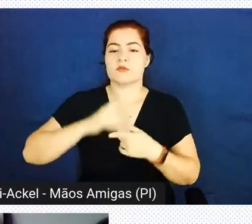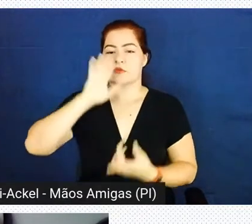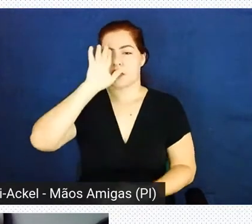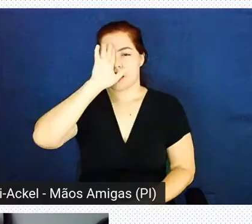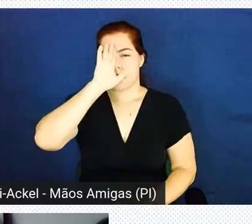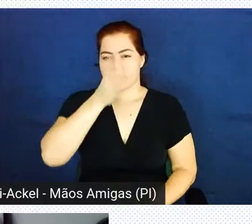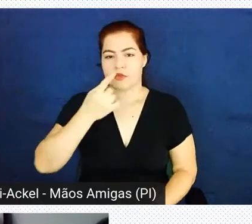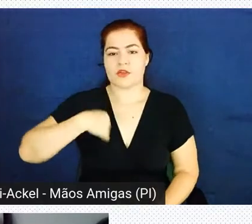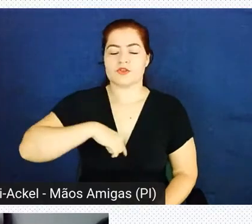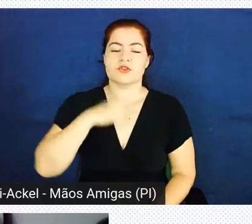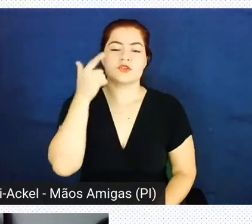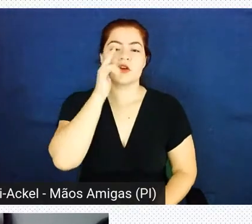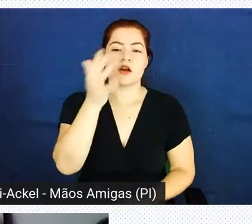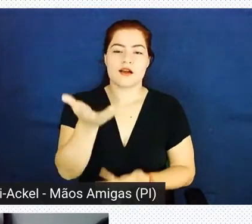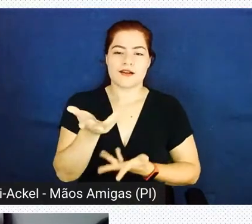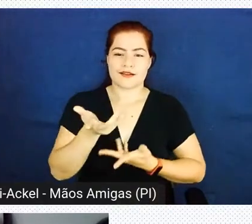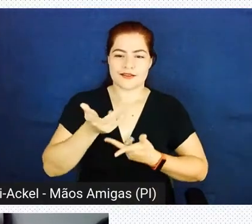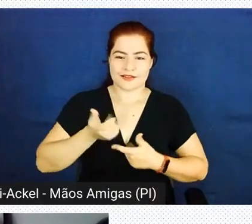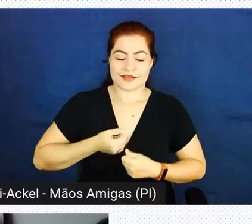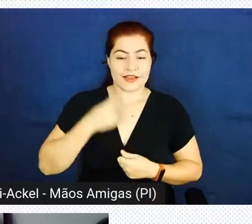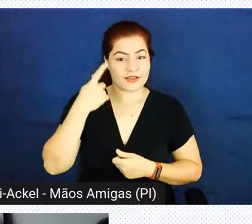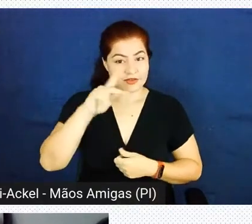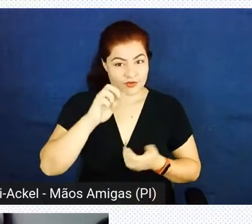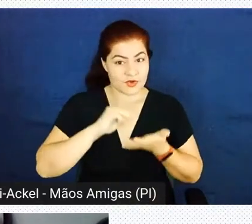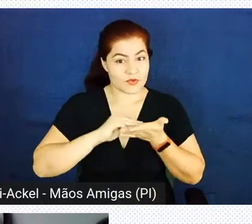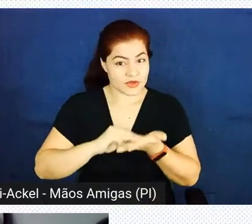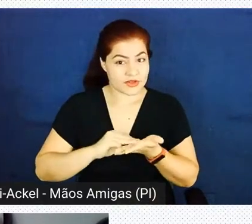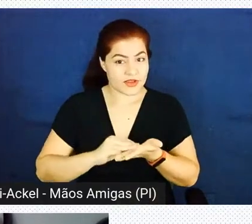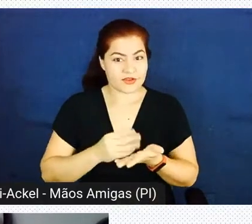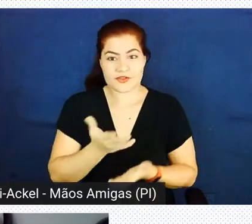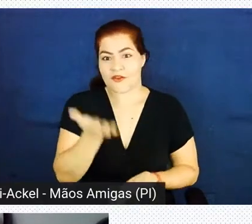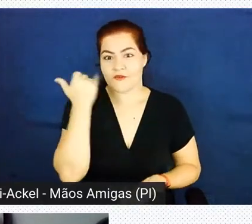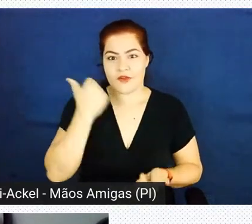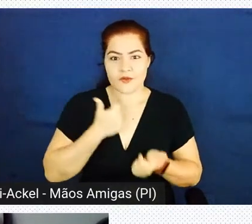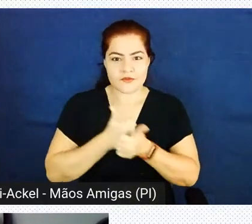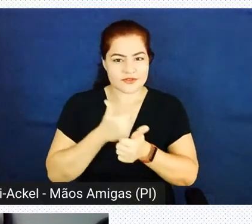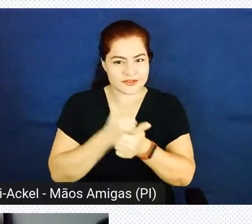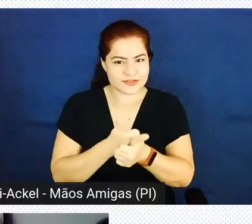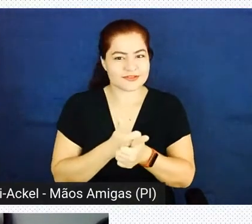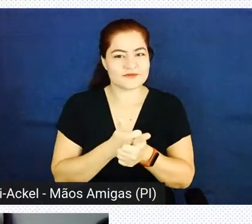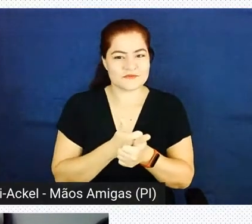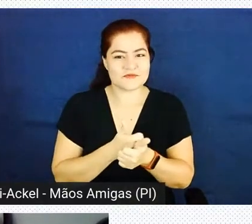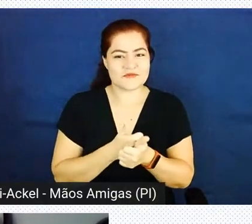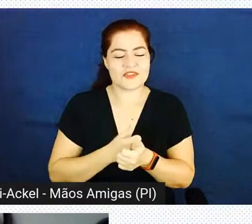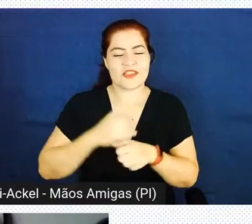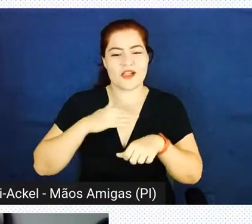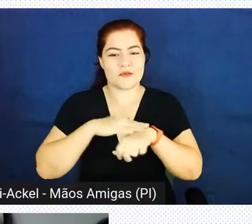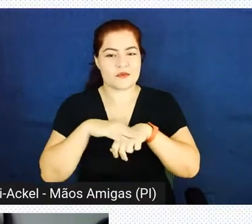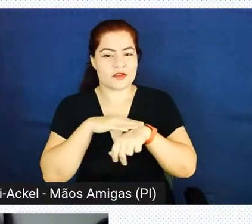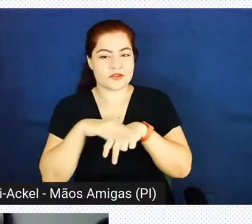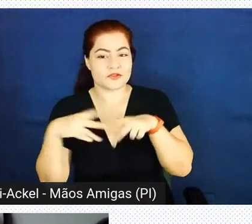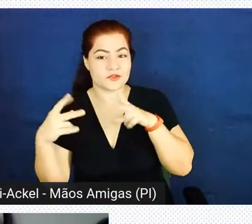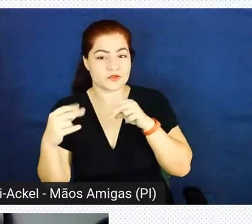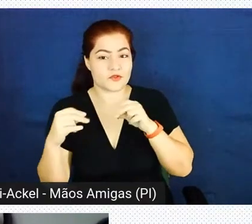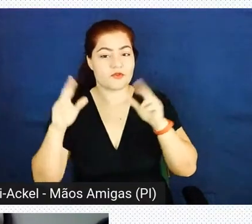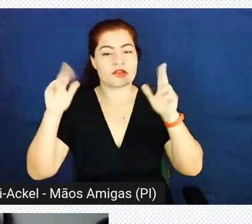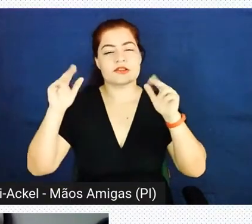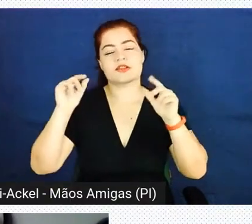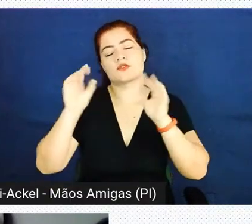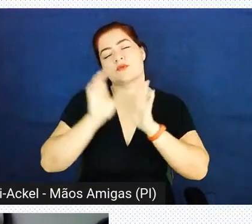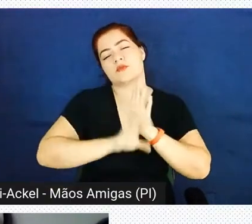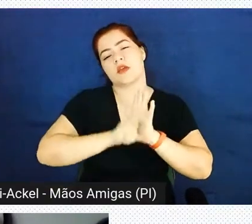consegue receber a sua mensagem. Vamos seguindo aqui para conversar sobre um